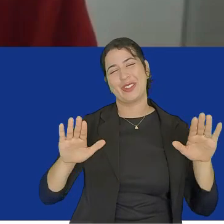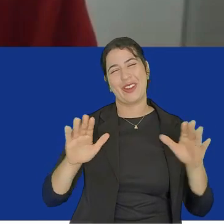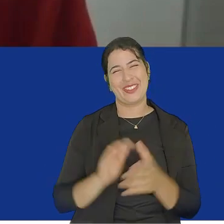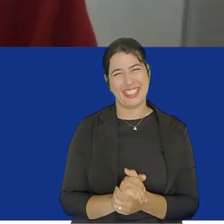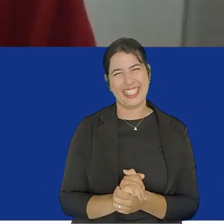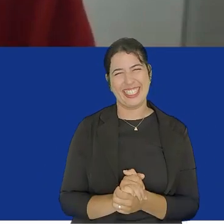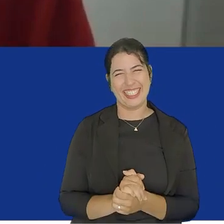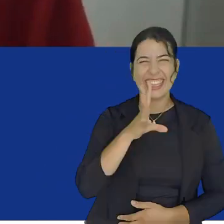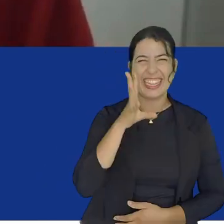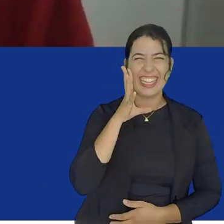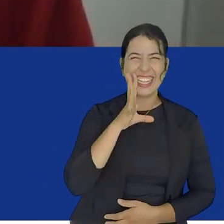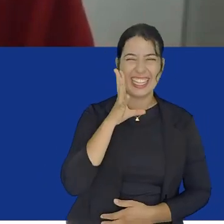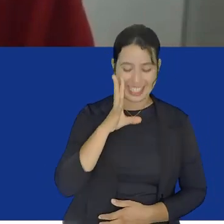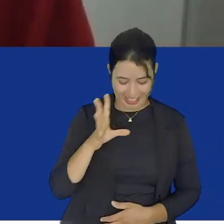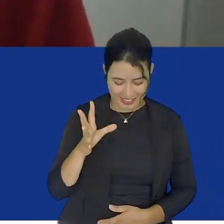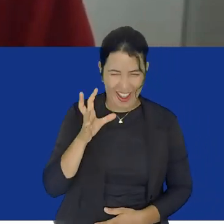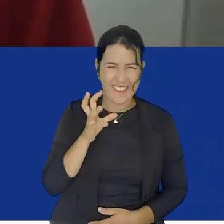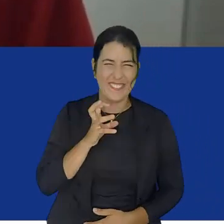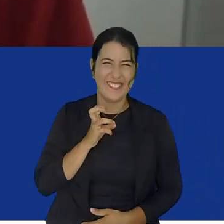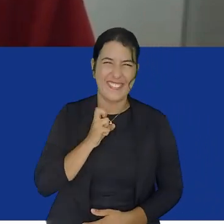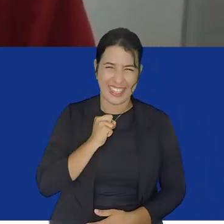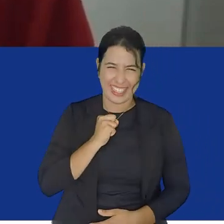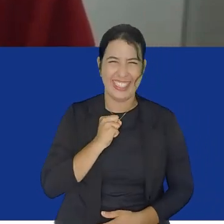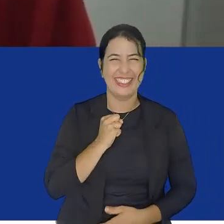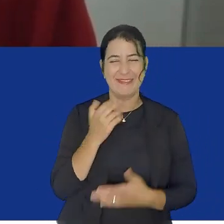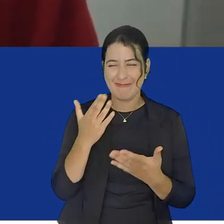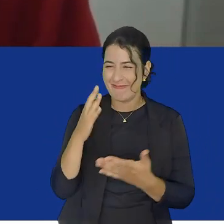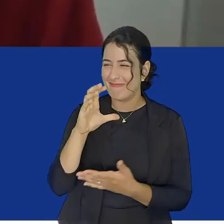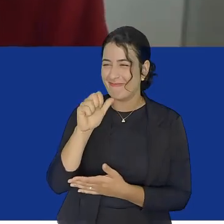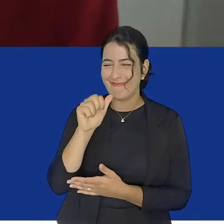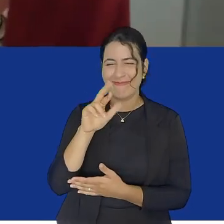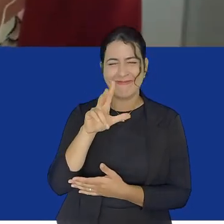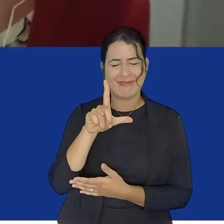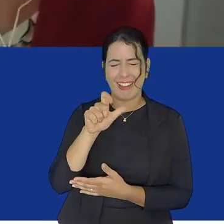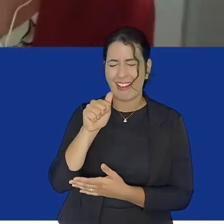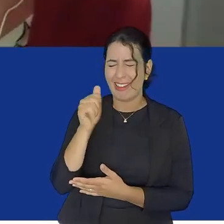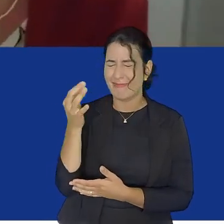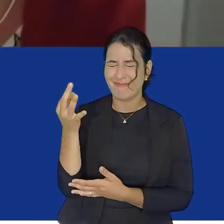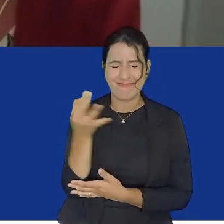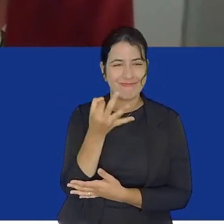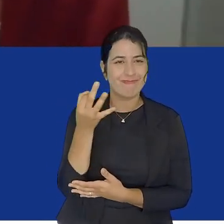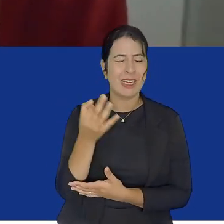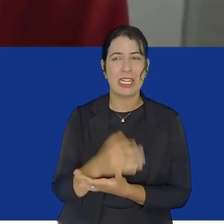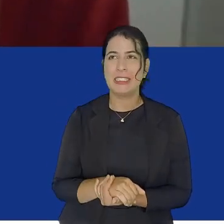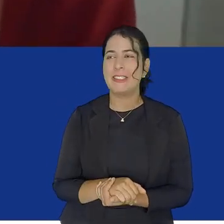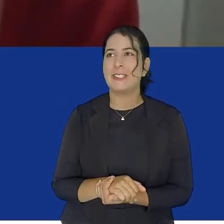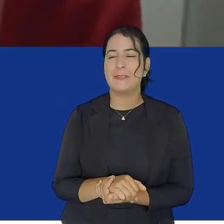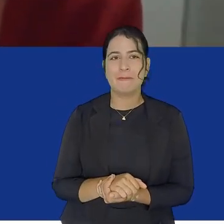Uau! Amei, Carla. Muito, muito bom, assim. Várias coisas aqui